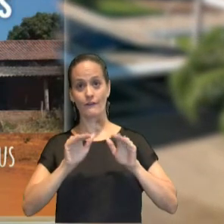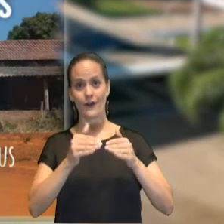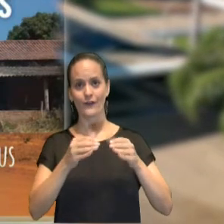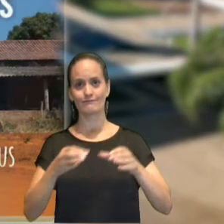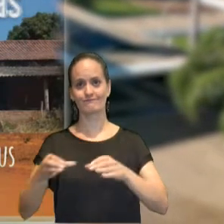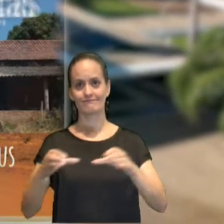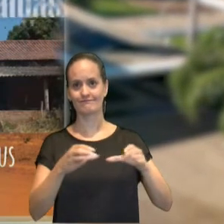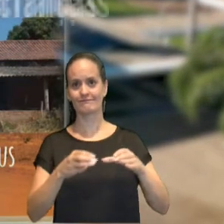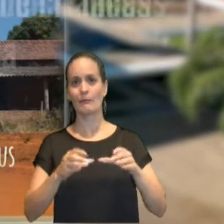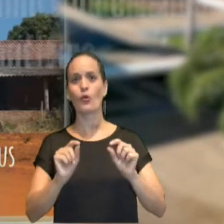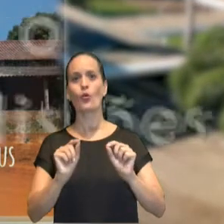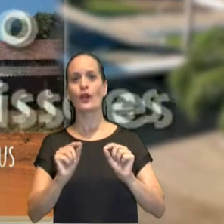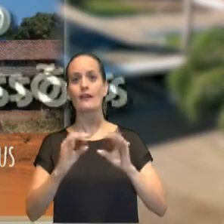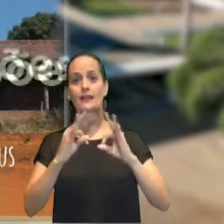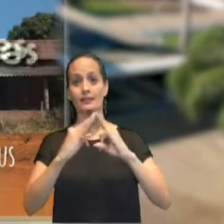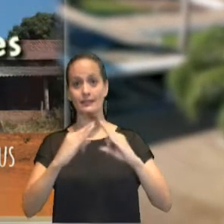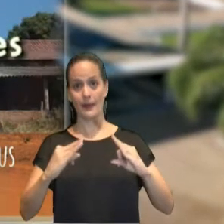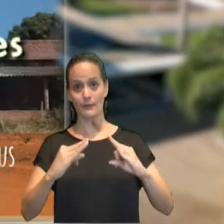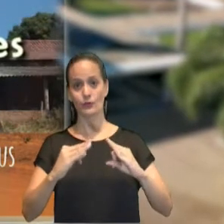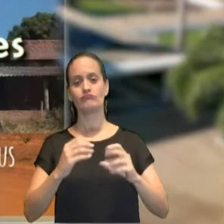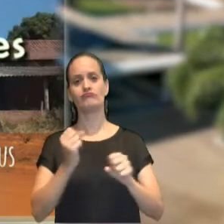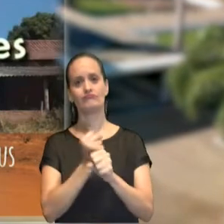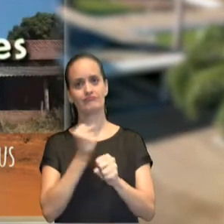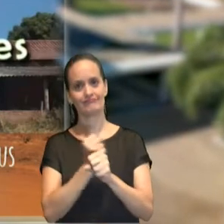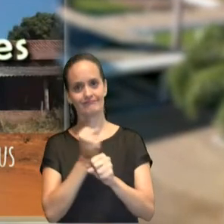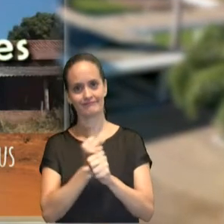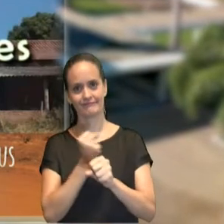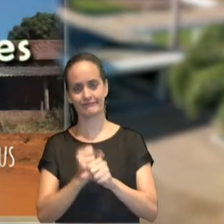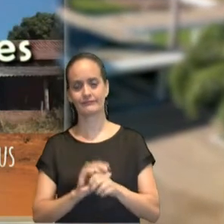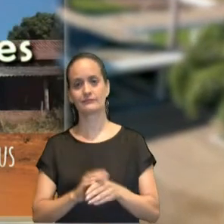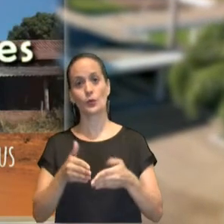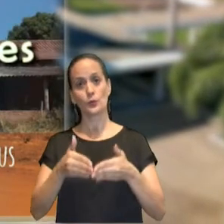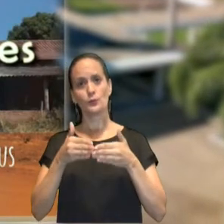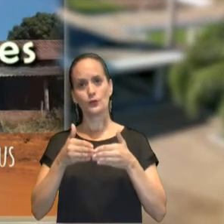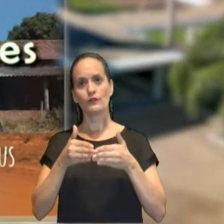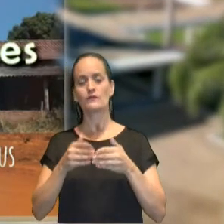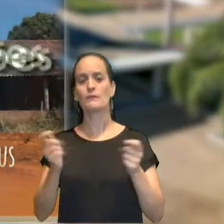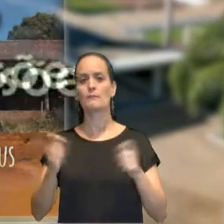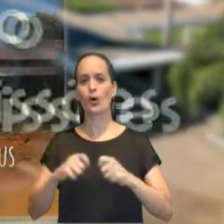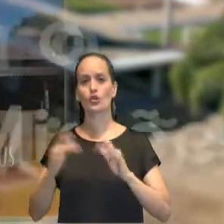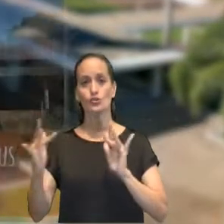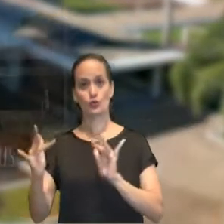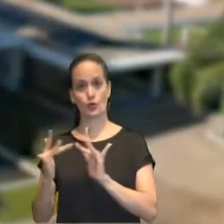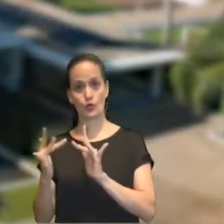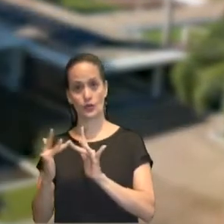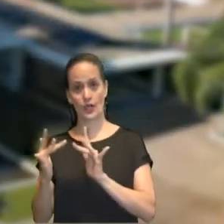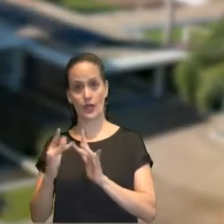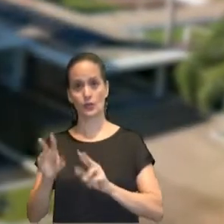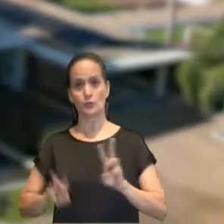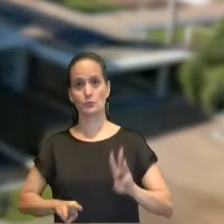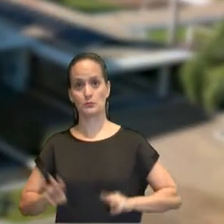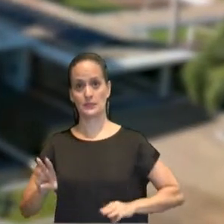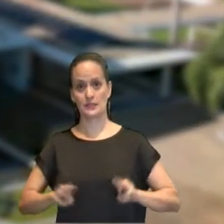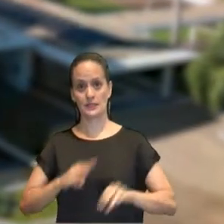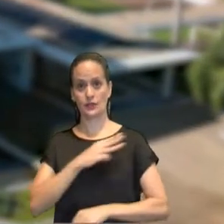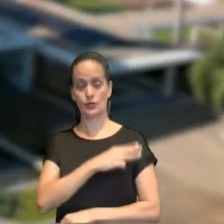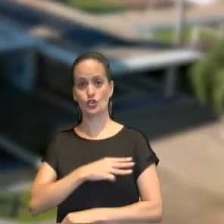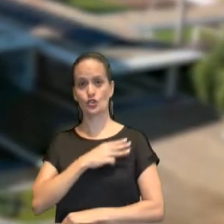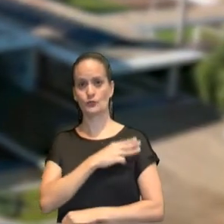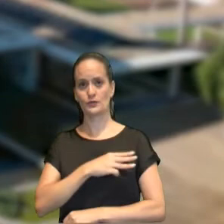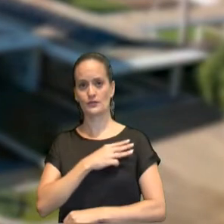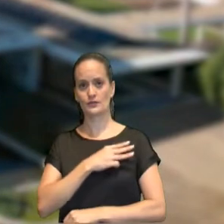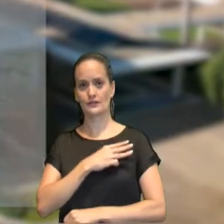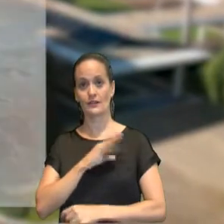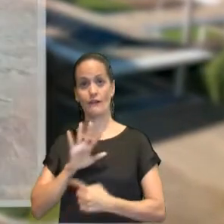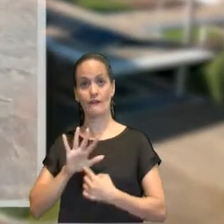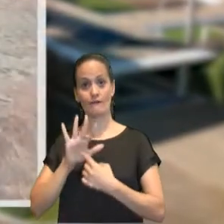concluirmos a construção do templo. Para tanto, ligue para o Ministério de Missões. Acompanhe agora as